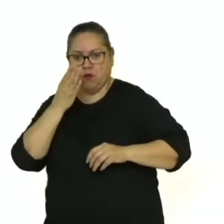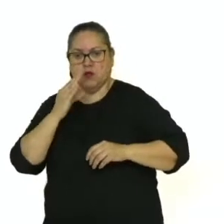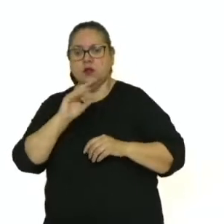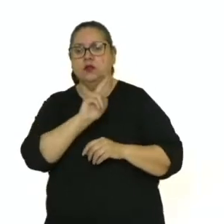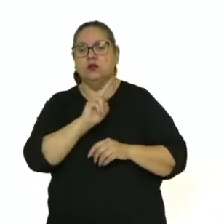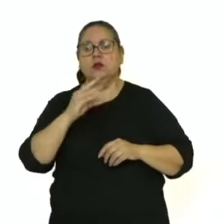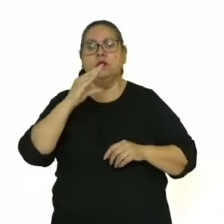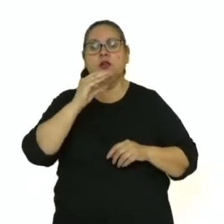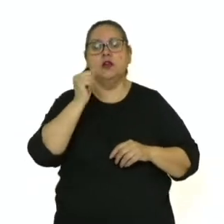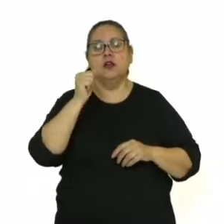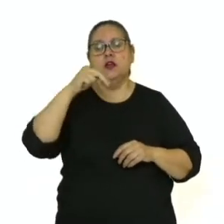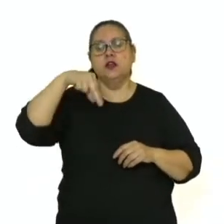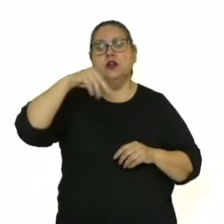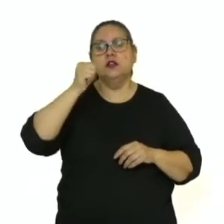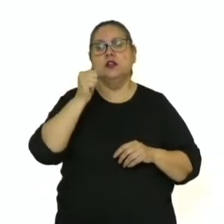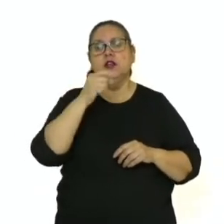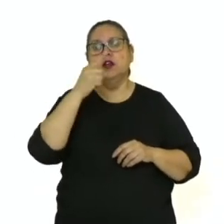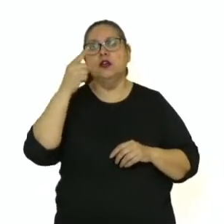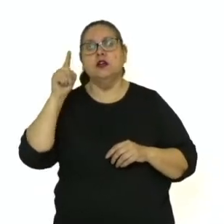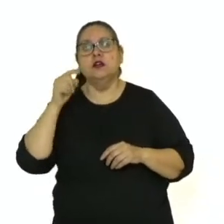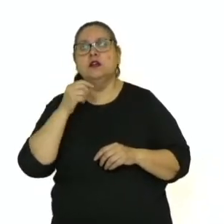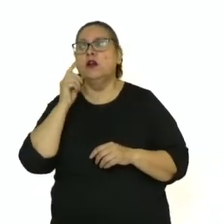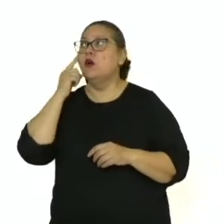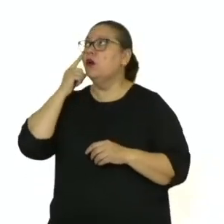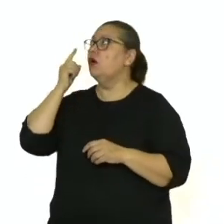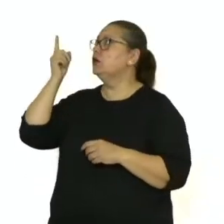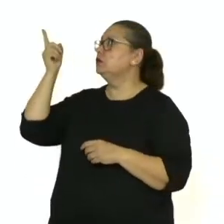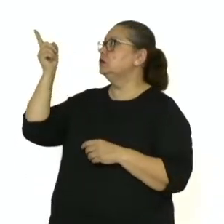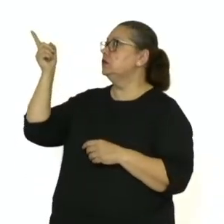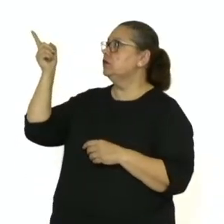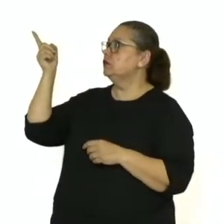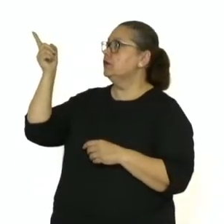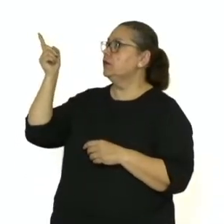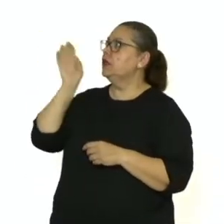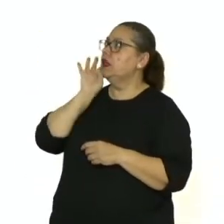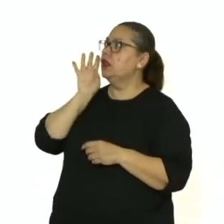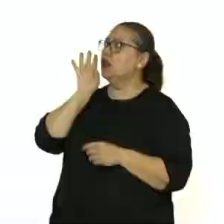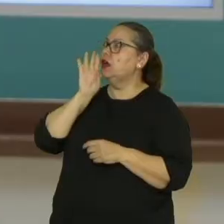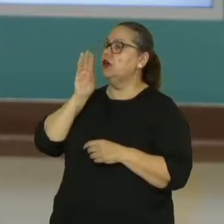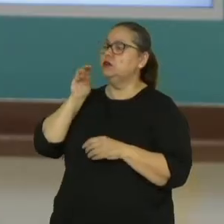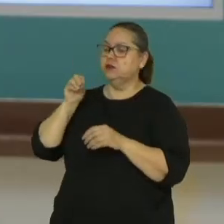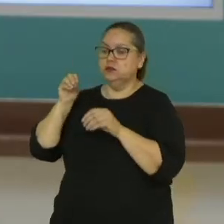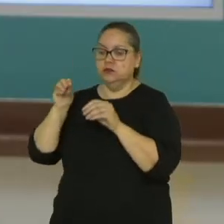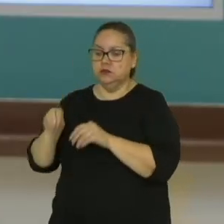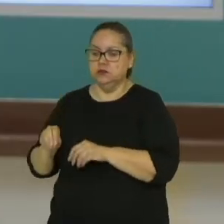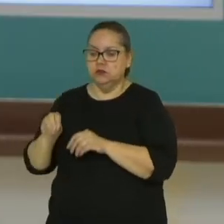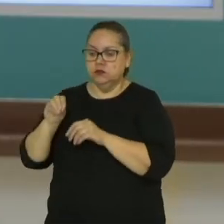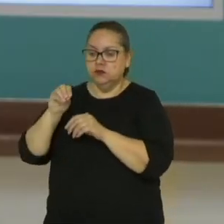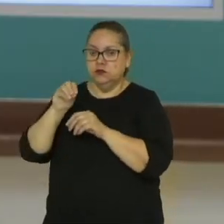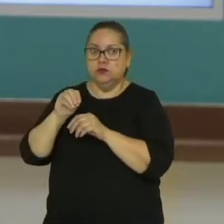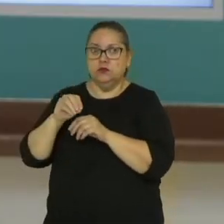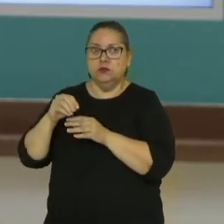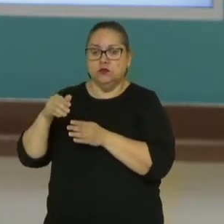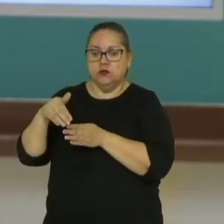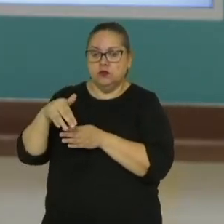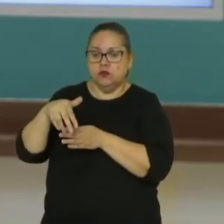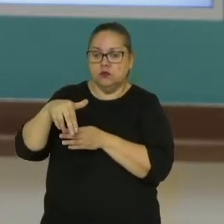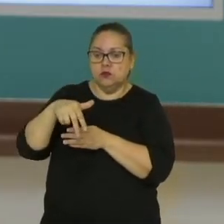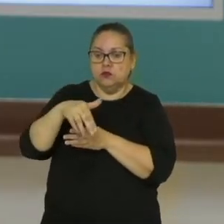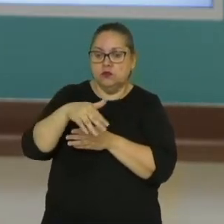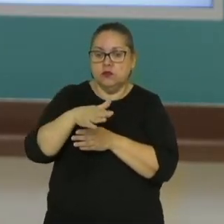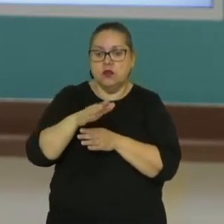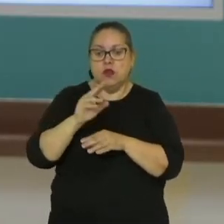Canaã. Aqui nessa imagem vocês veem, bem bacana, a saída deles de Ur, né, passando